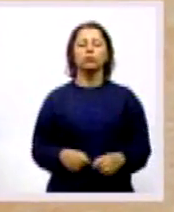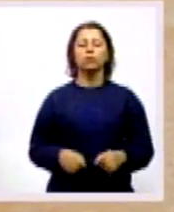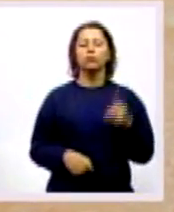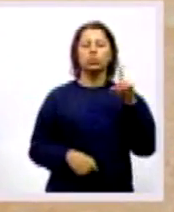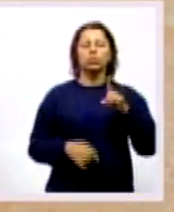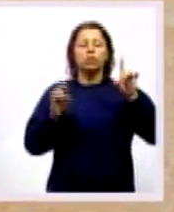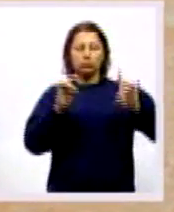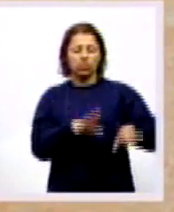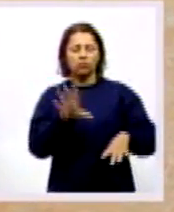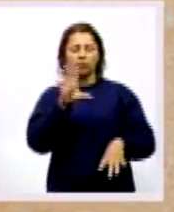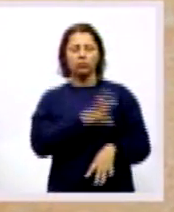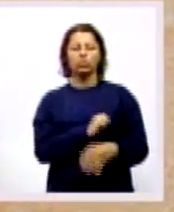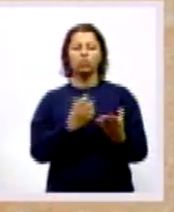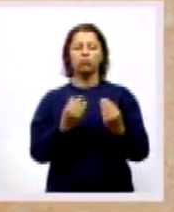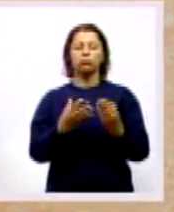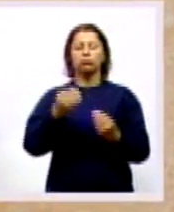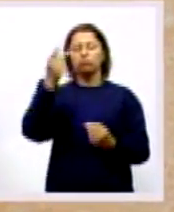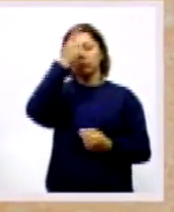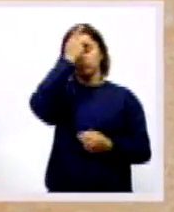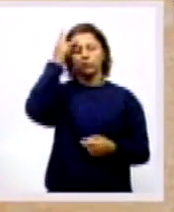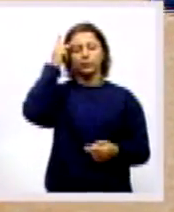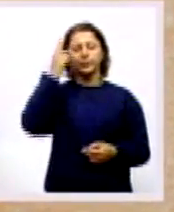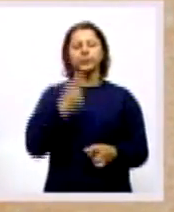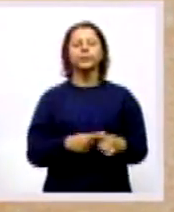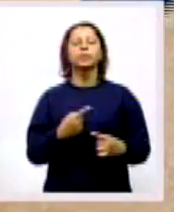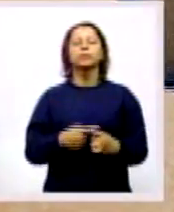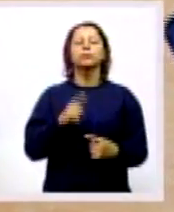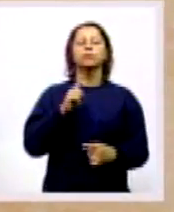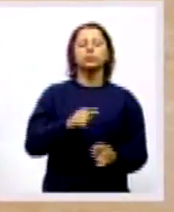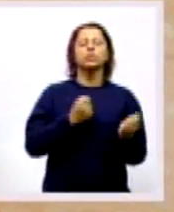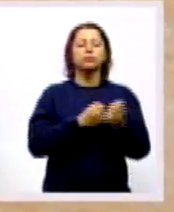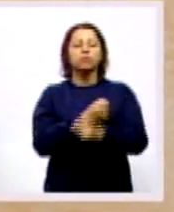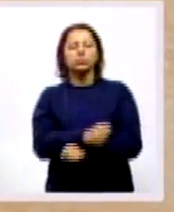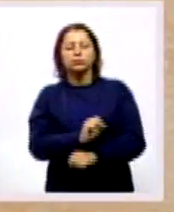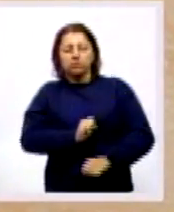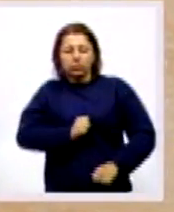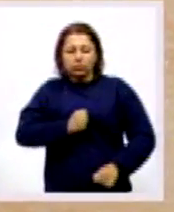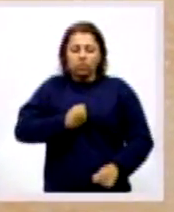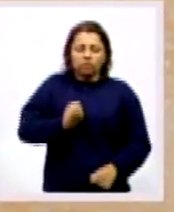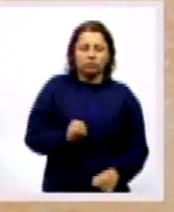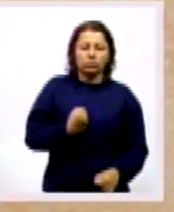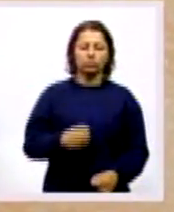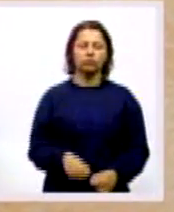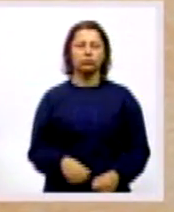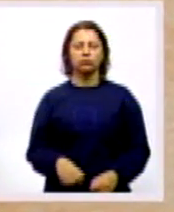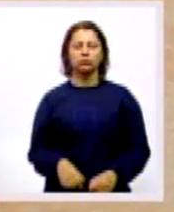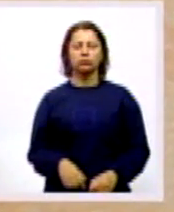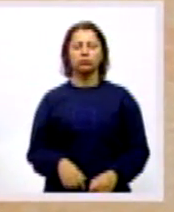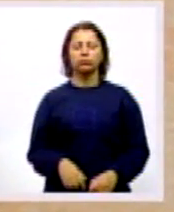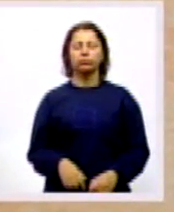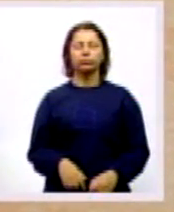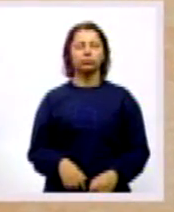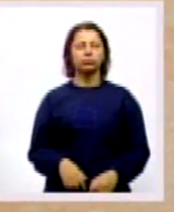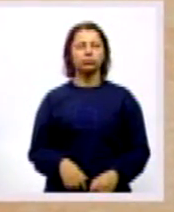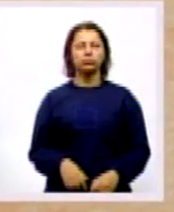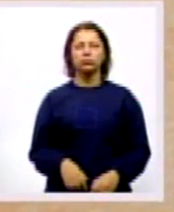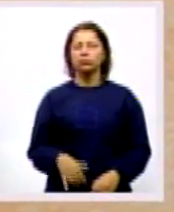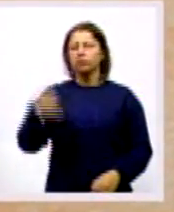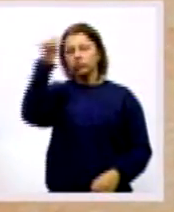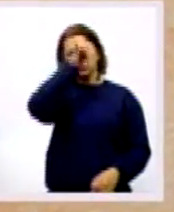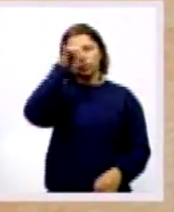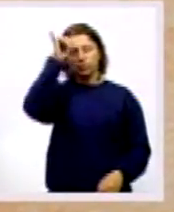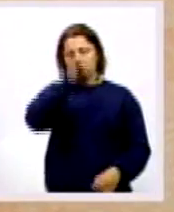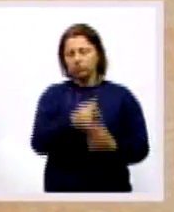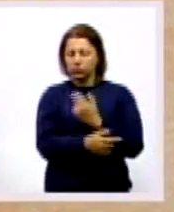Você deixou de amar tanta gente porque você se prendeu ao seu rancor. Mesquinharias. Coisas